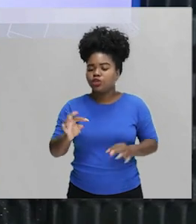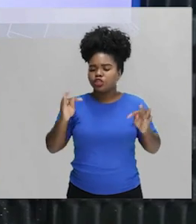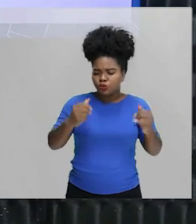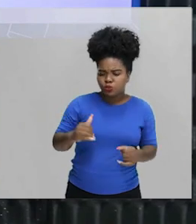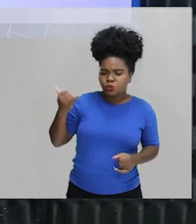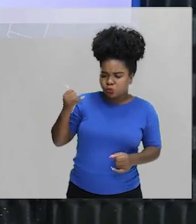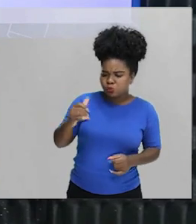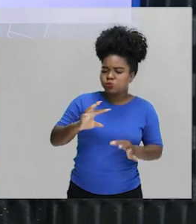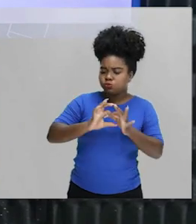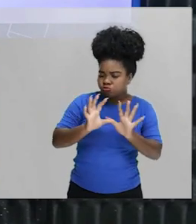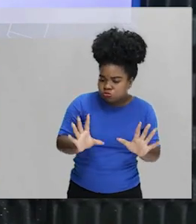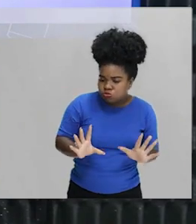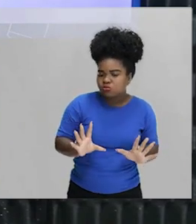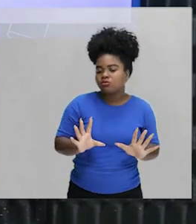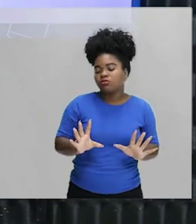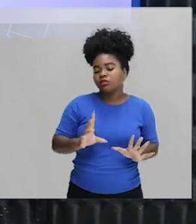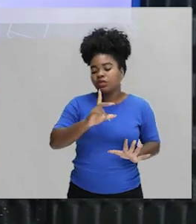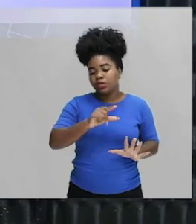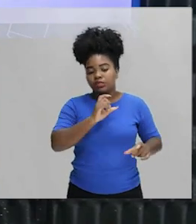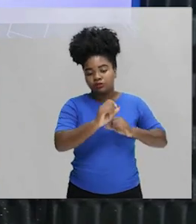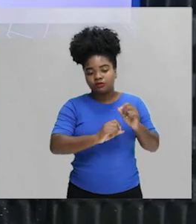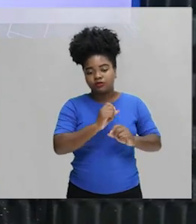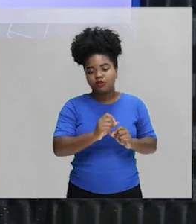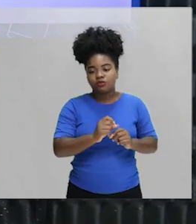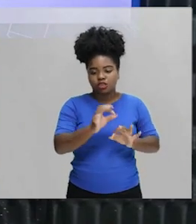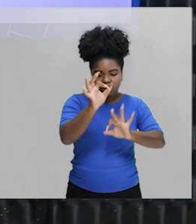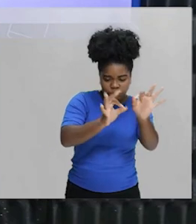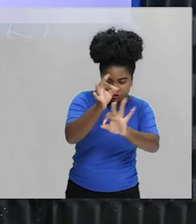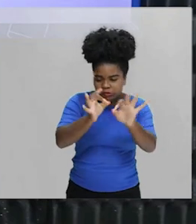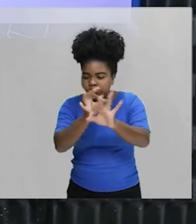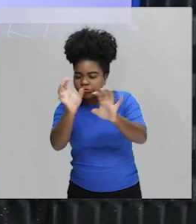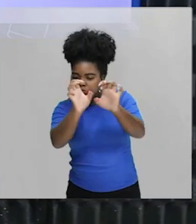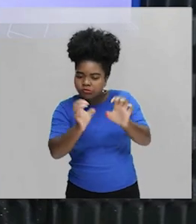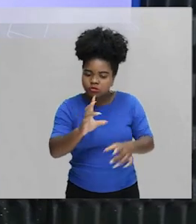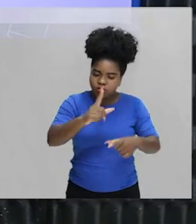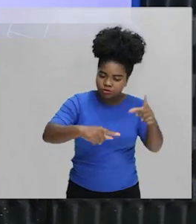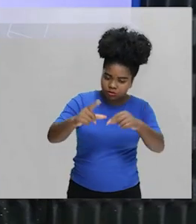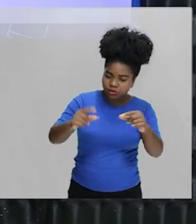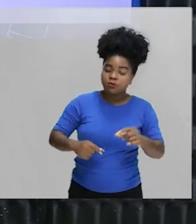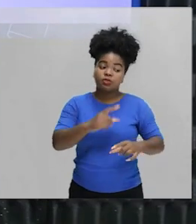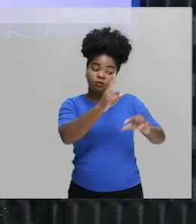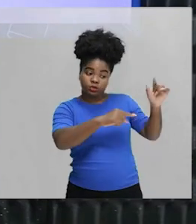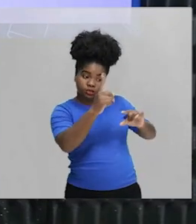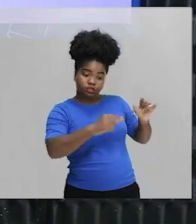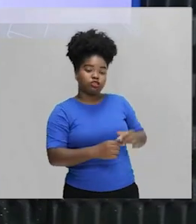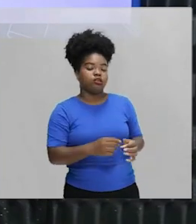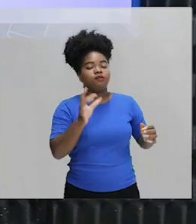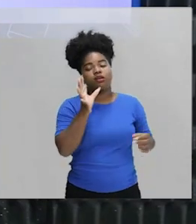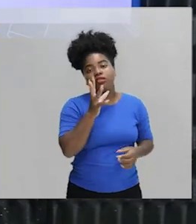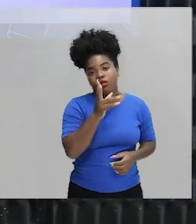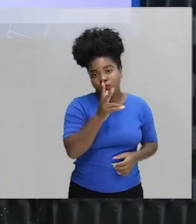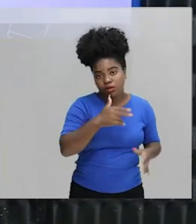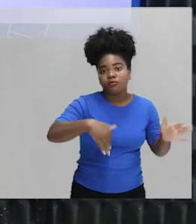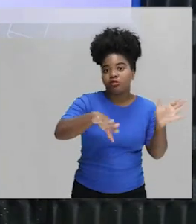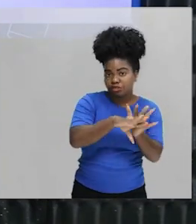liberada é justamente ela que vai alimentar a estrela Então essa energia ela vai demorar alguns milhares de anos para chegar até a superfície